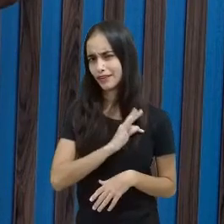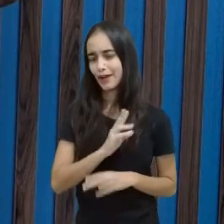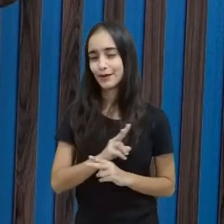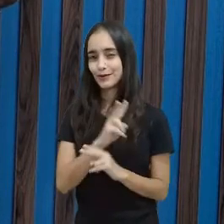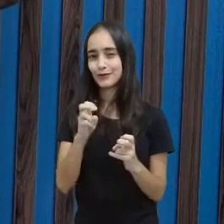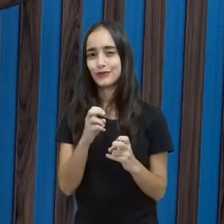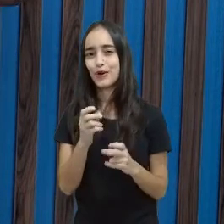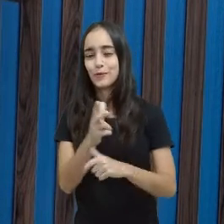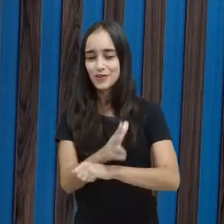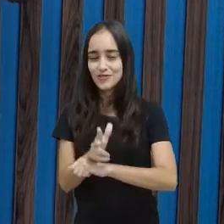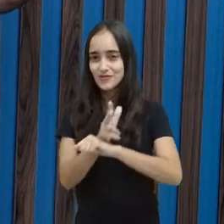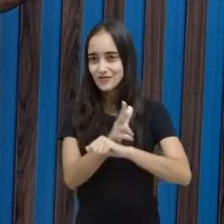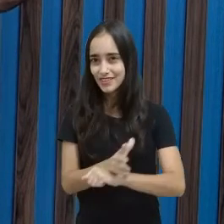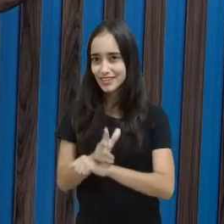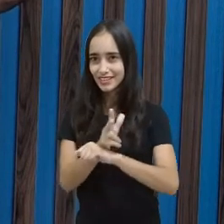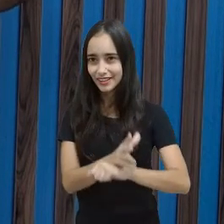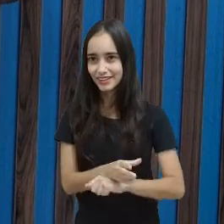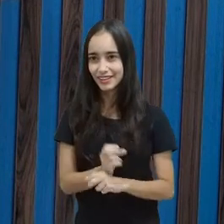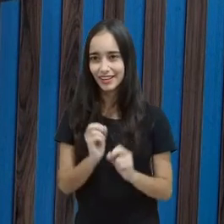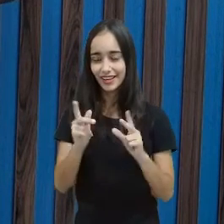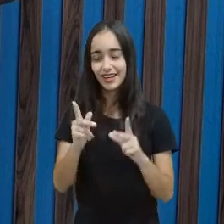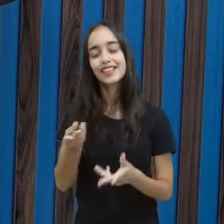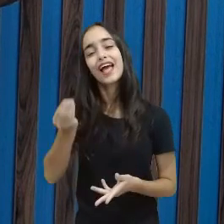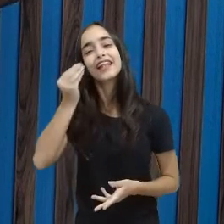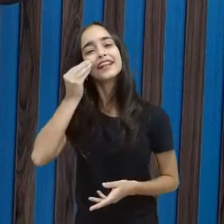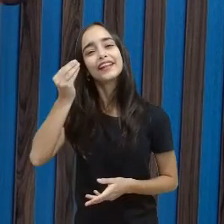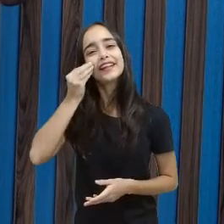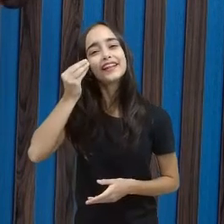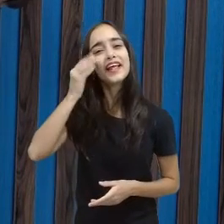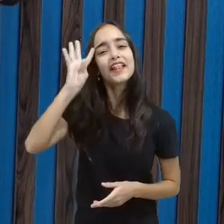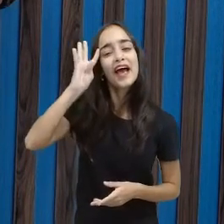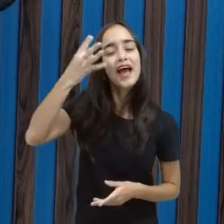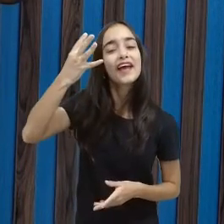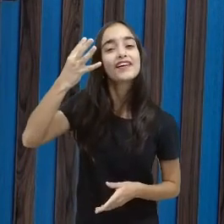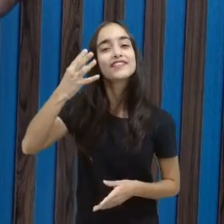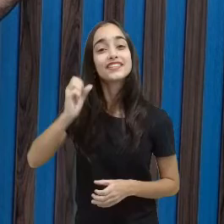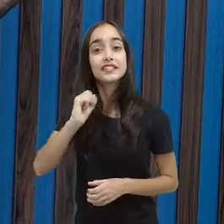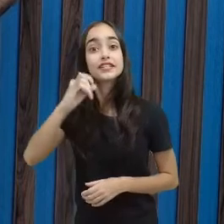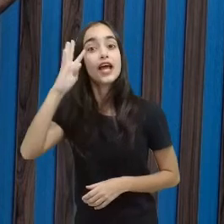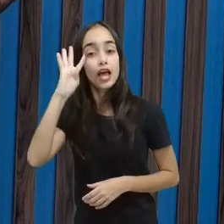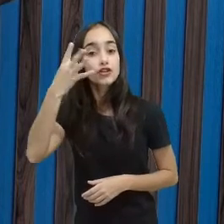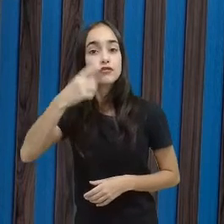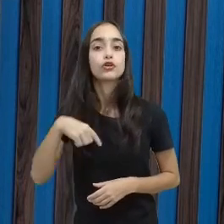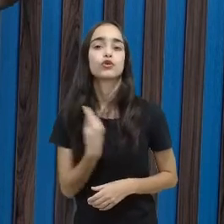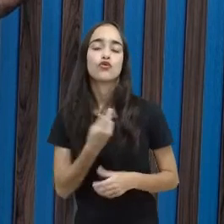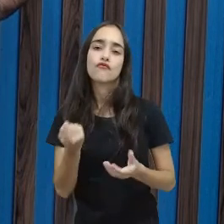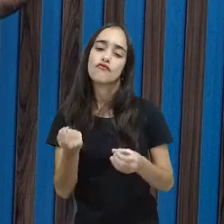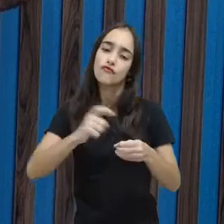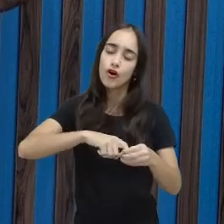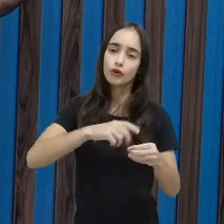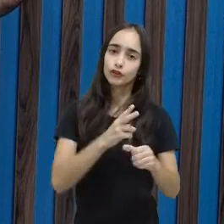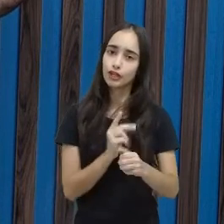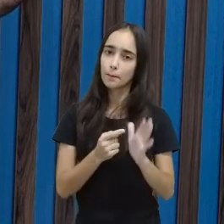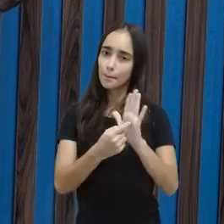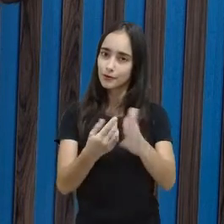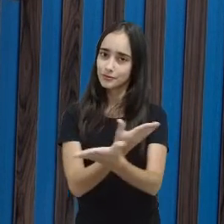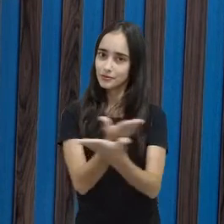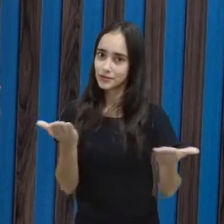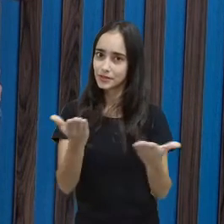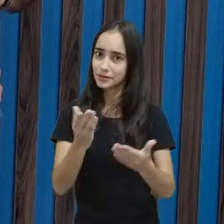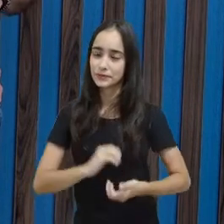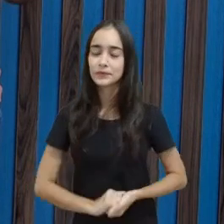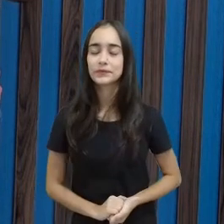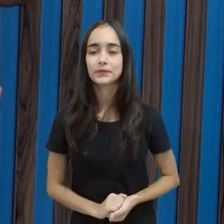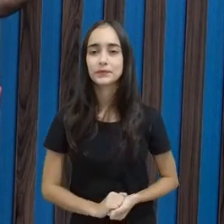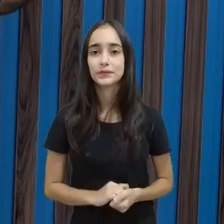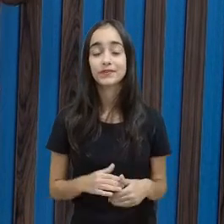à questão do vídeo. Tá tentando resolvendo, a gente volta e passa. Mas o fato é que,